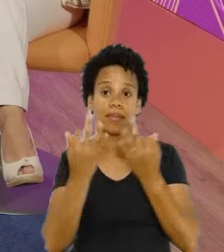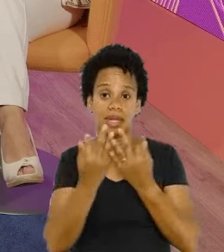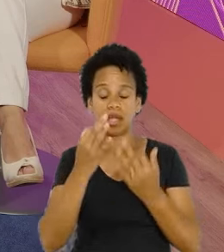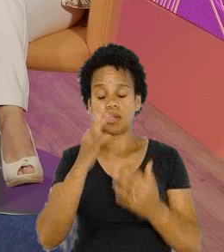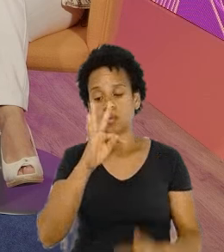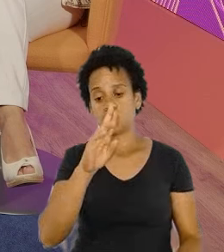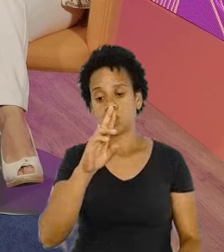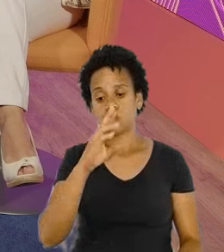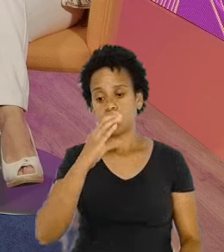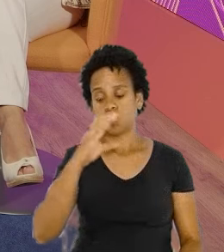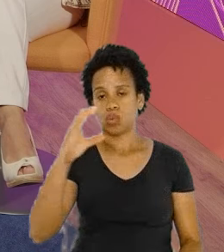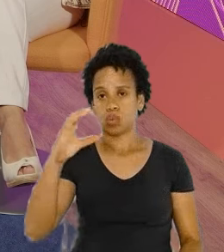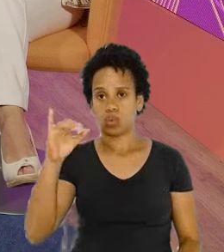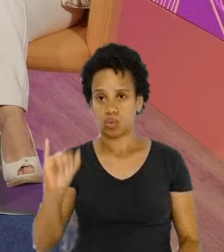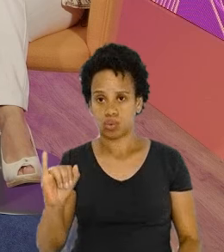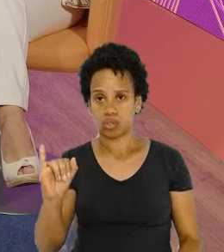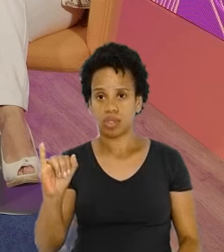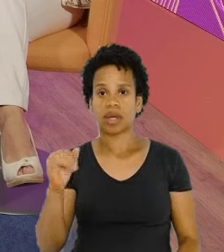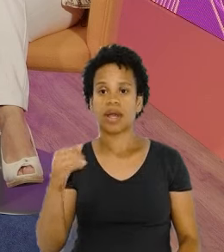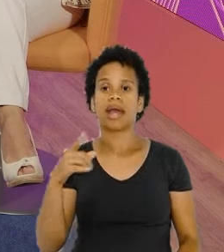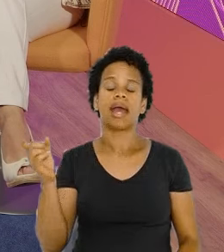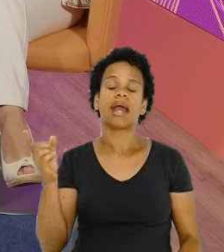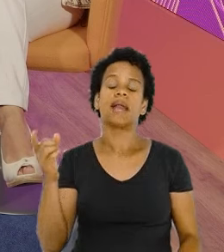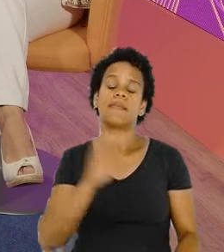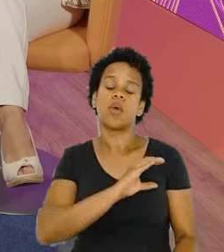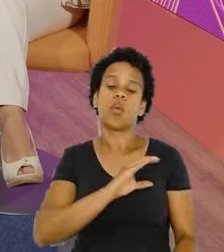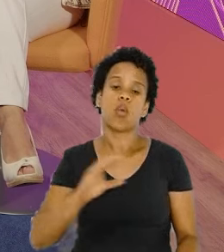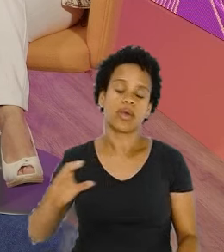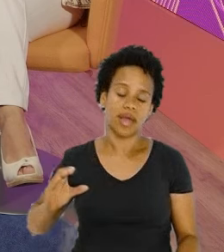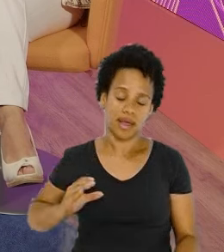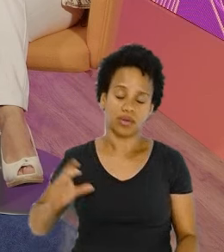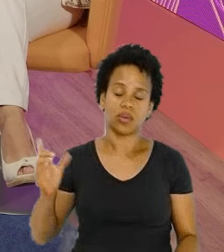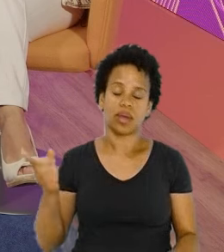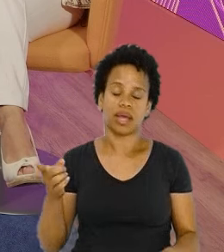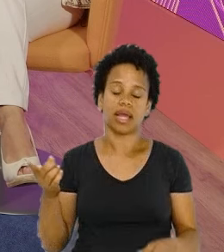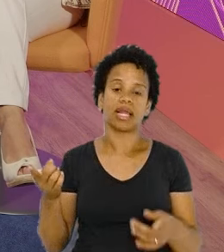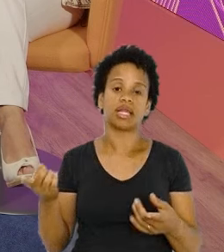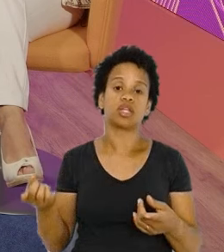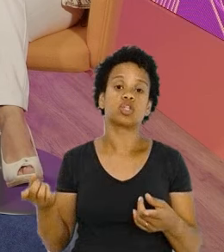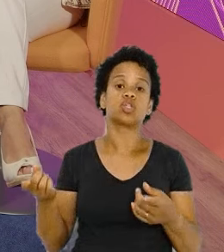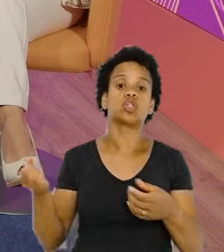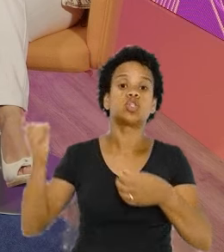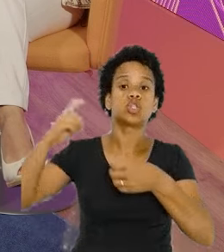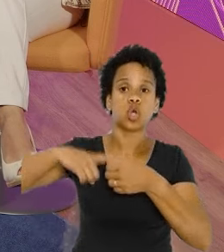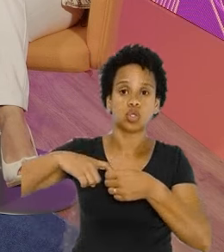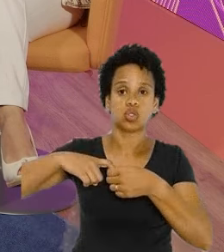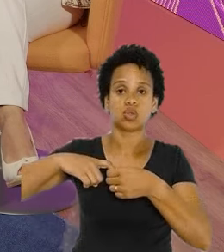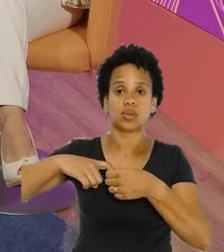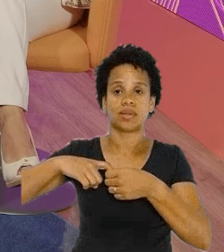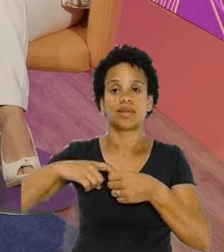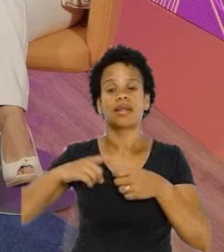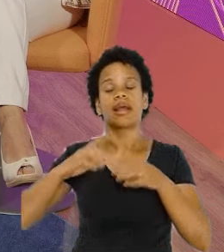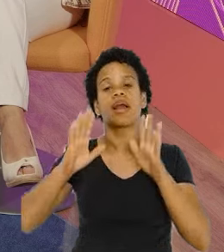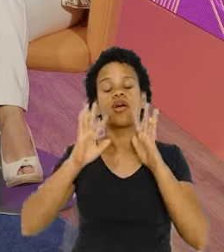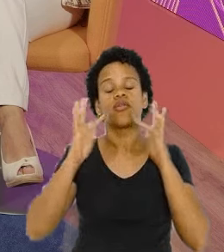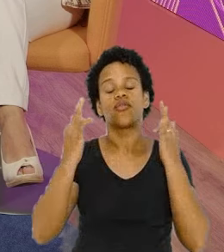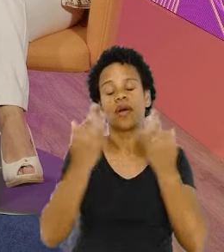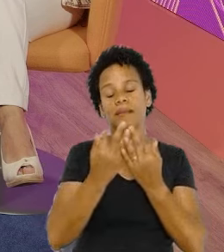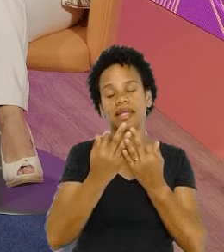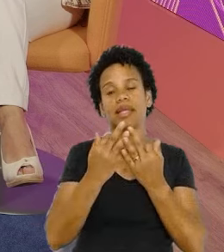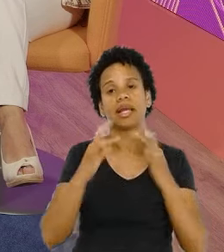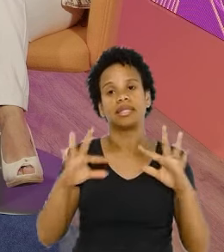nome meu sóo tocas tocas e PR família